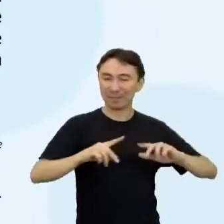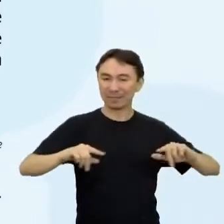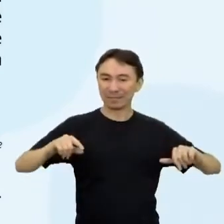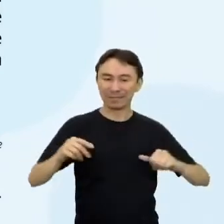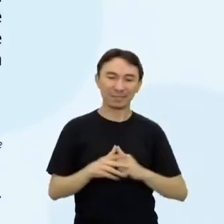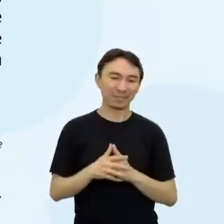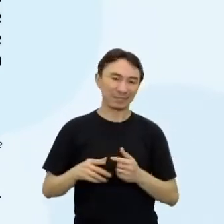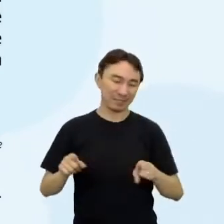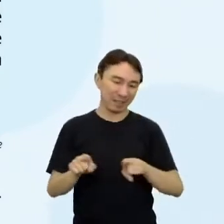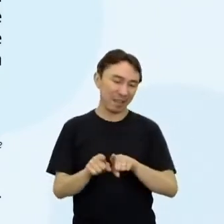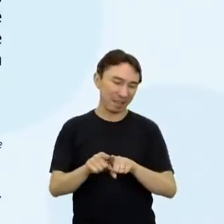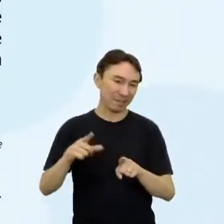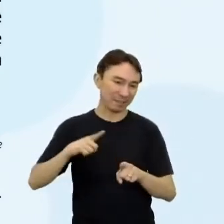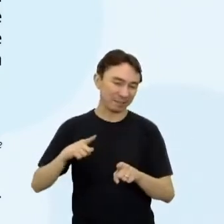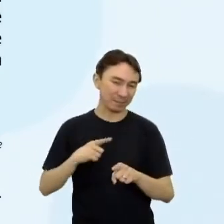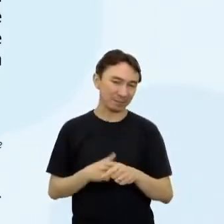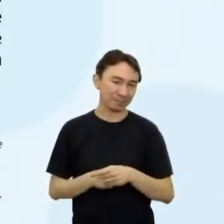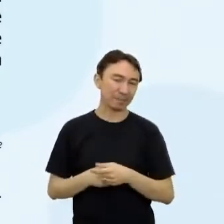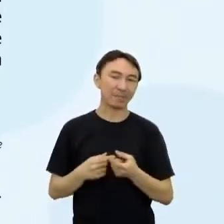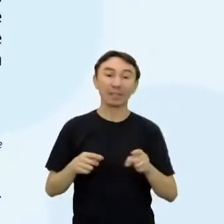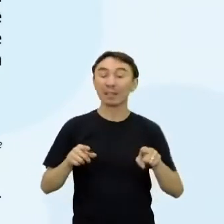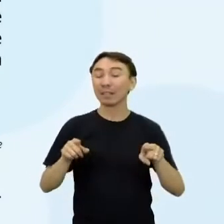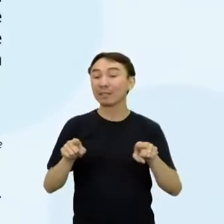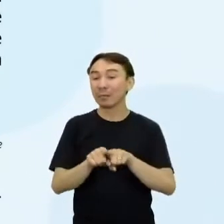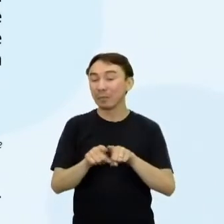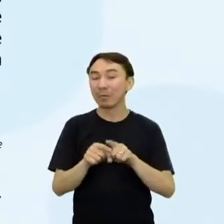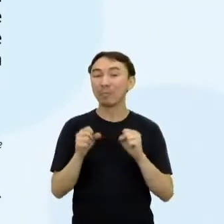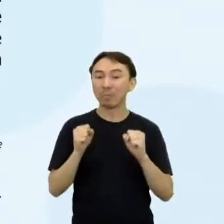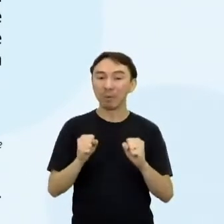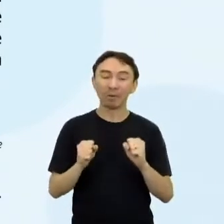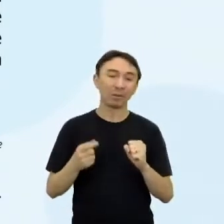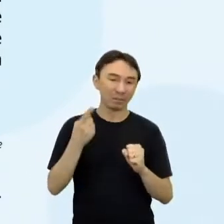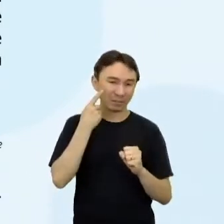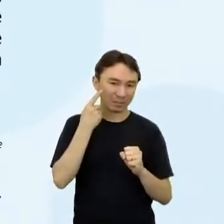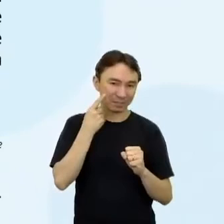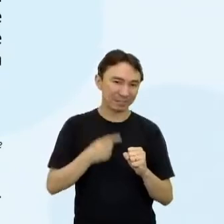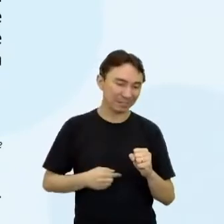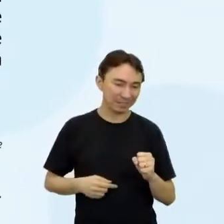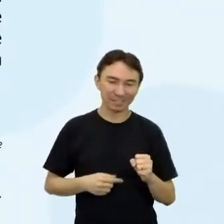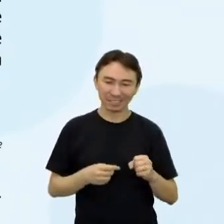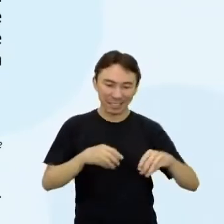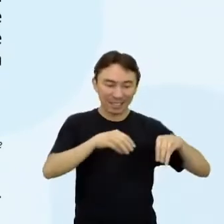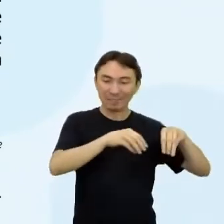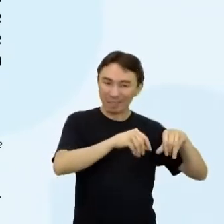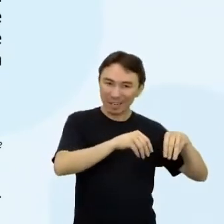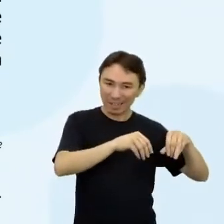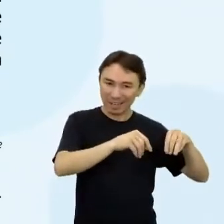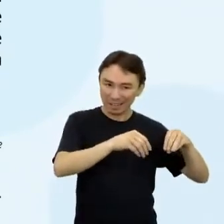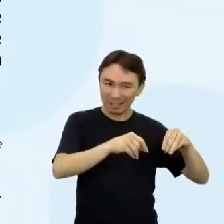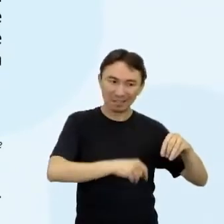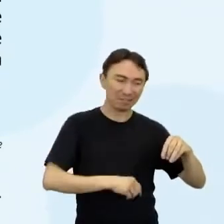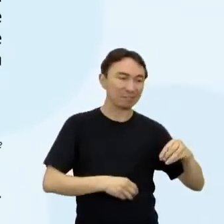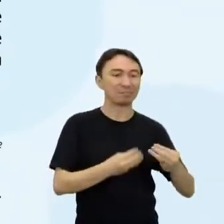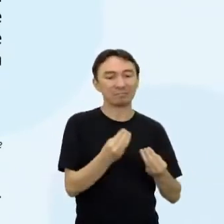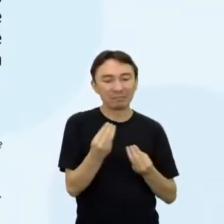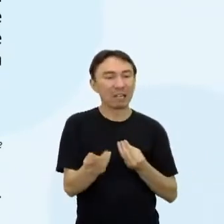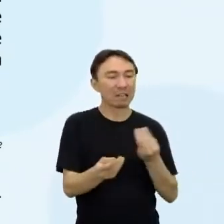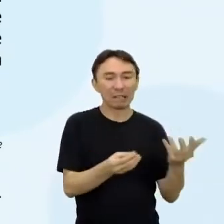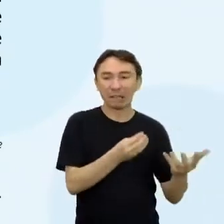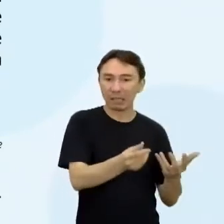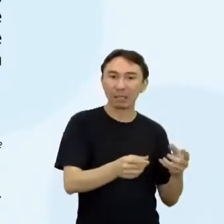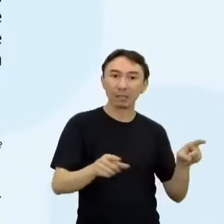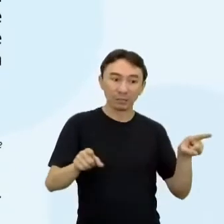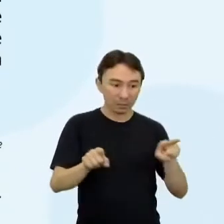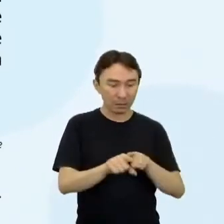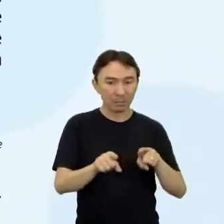da população, tinham direito a obter, doar sesmarias, que são pedacinhos de terra, e poderiam exercer justiça